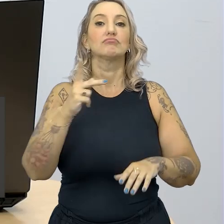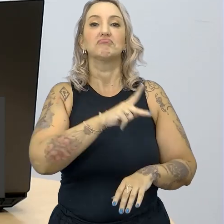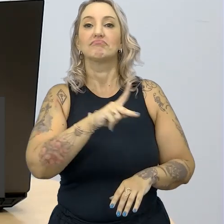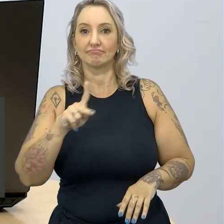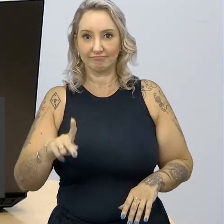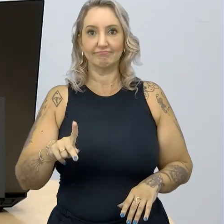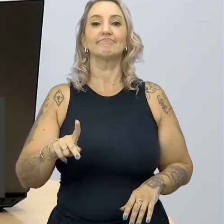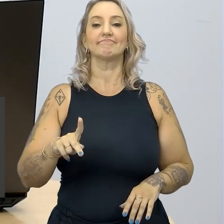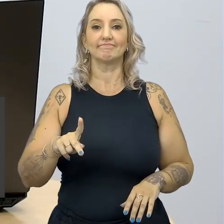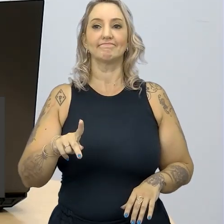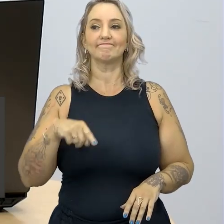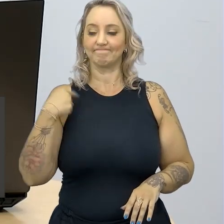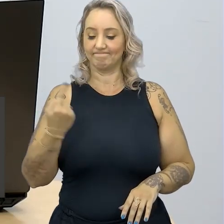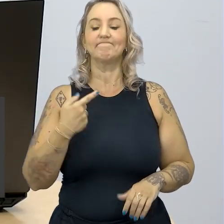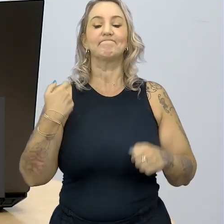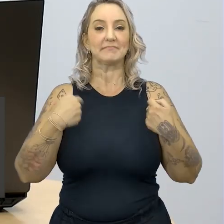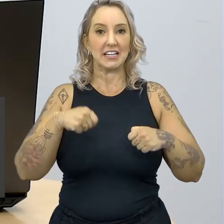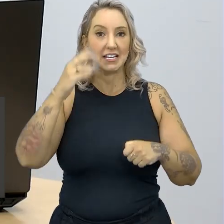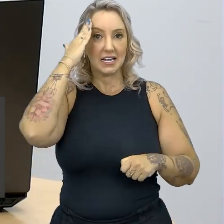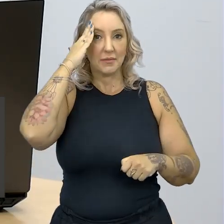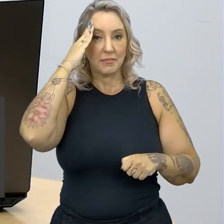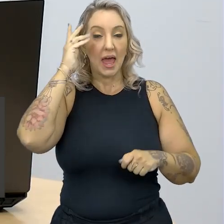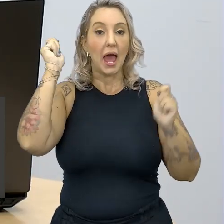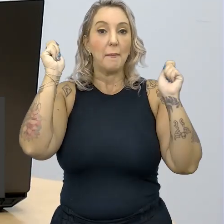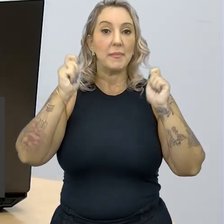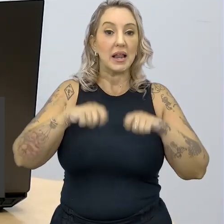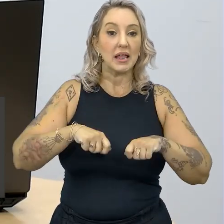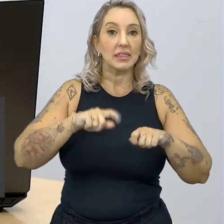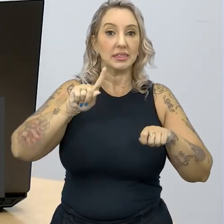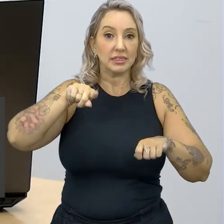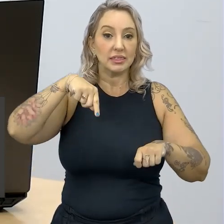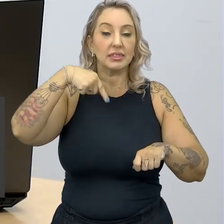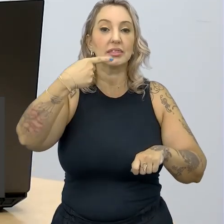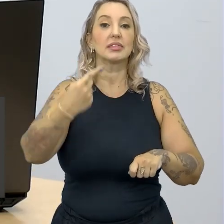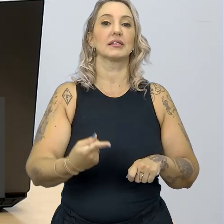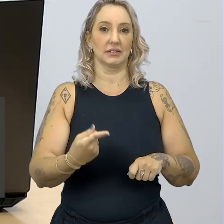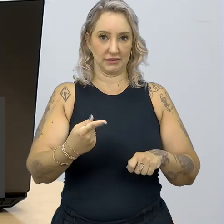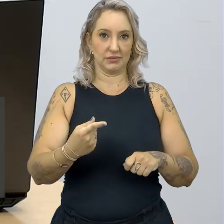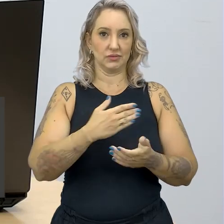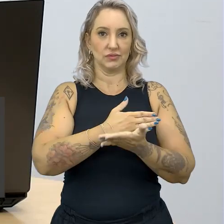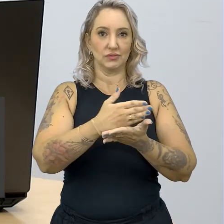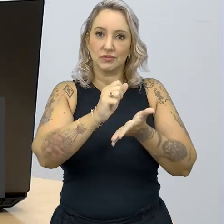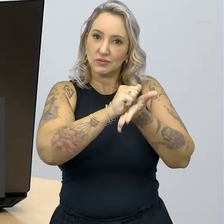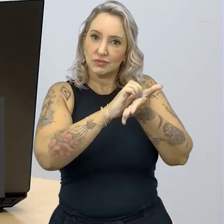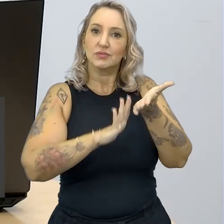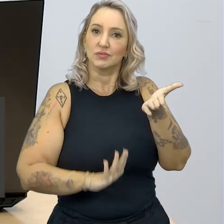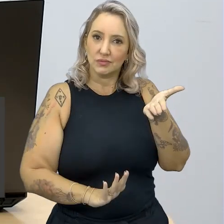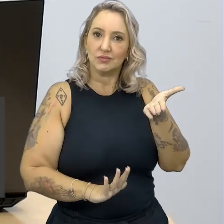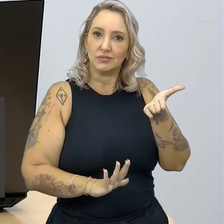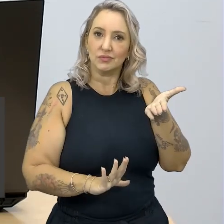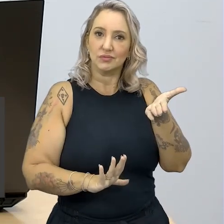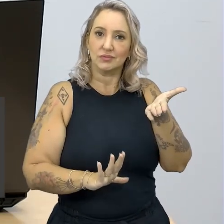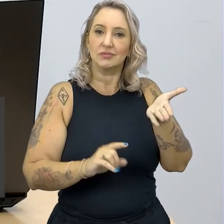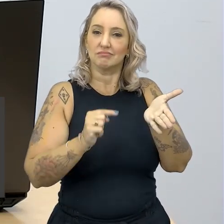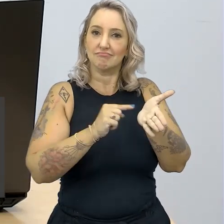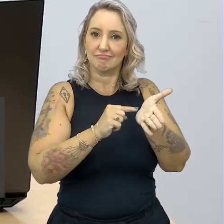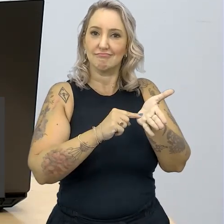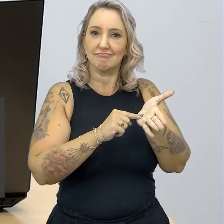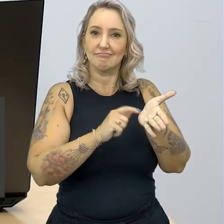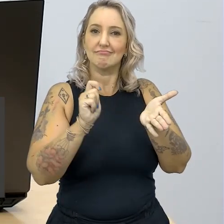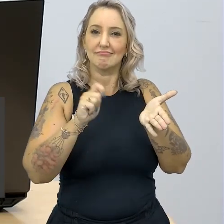nós, professores, temos que saber as habilidades para depois entrar na atividade, porque com isso